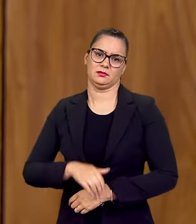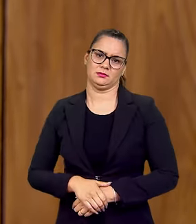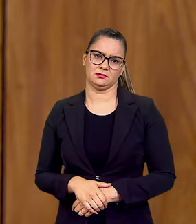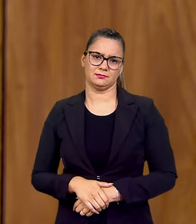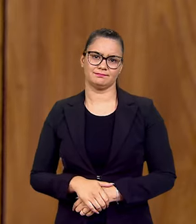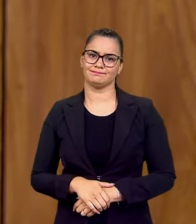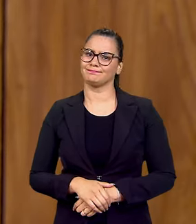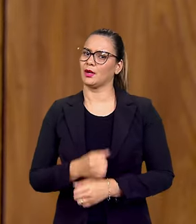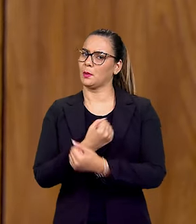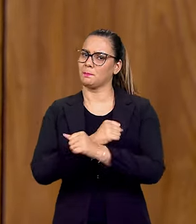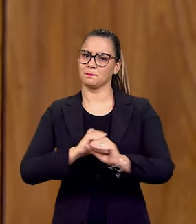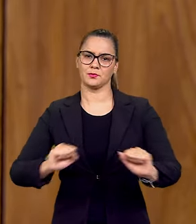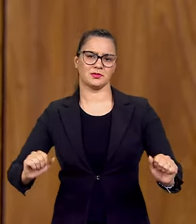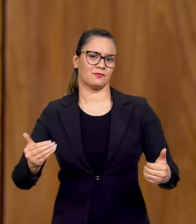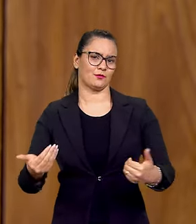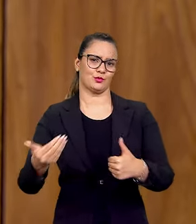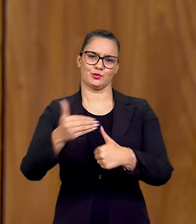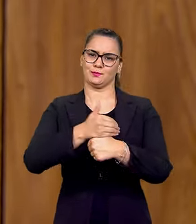suas mães,